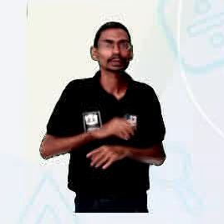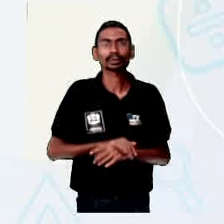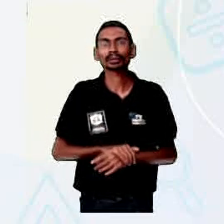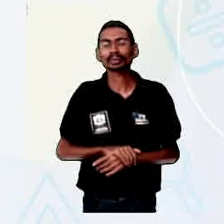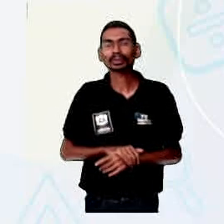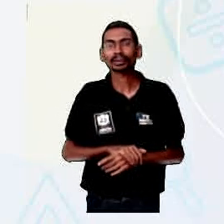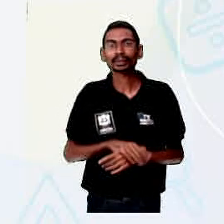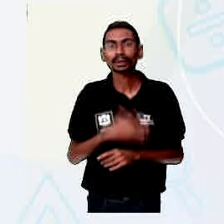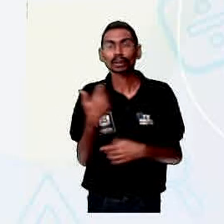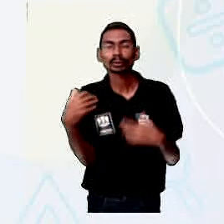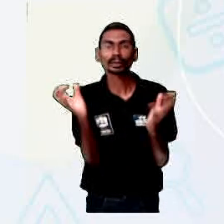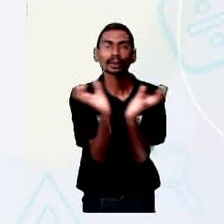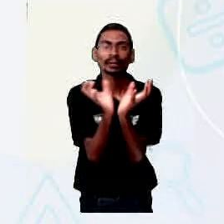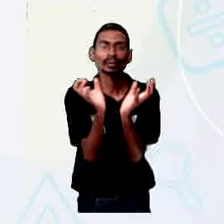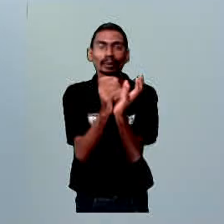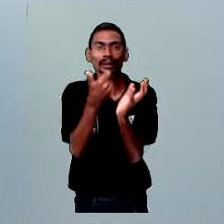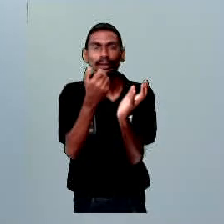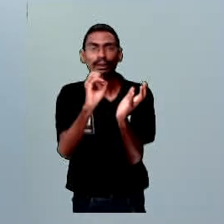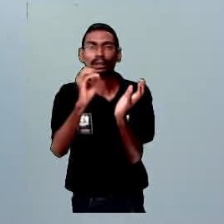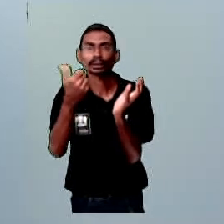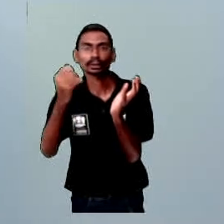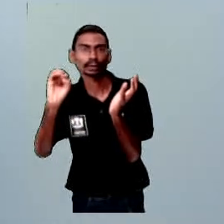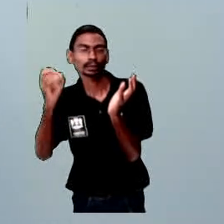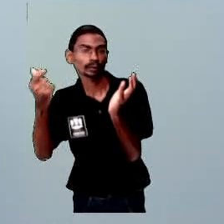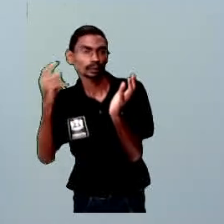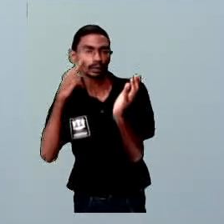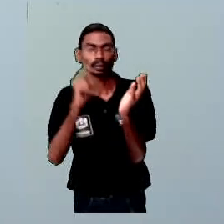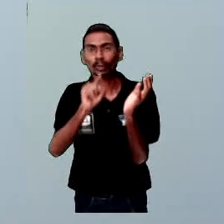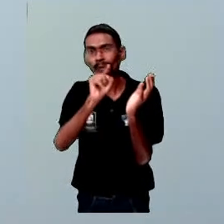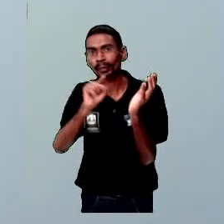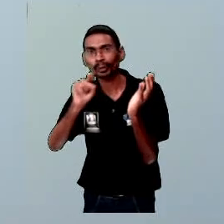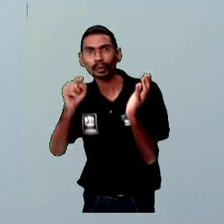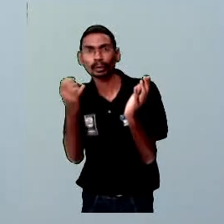de 10 em 10, facilitando essa contagem, tá?